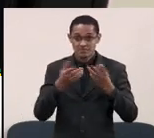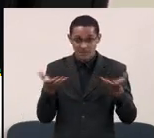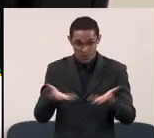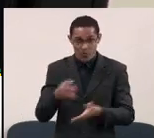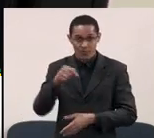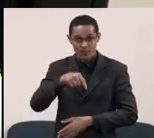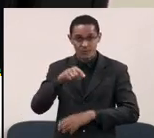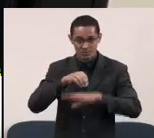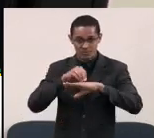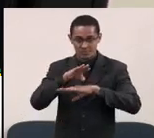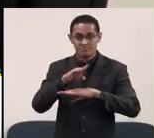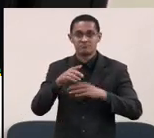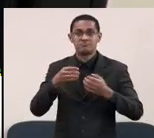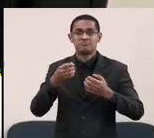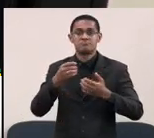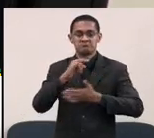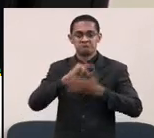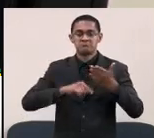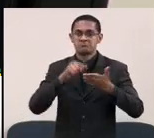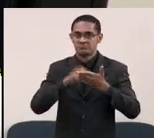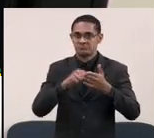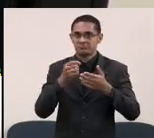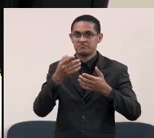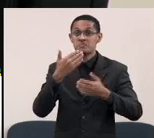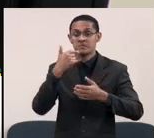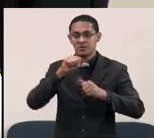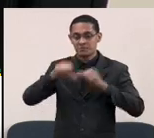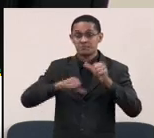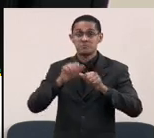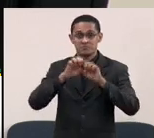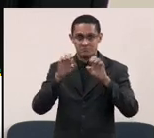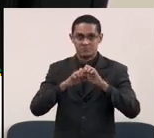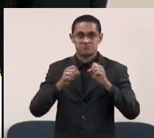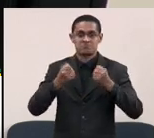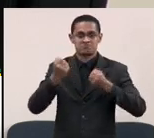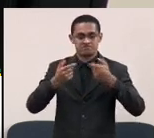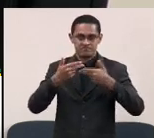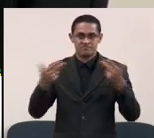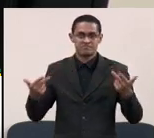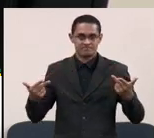lançada hoje. E eu encerro aqui a minha fala,